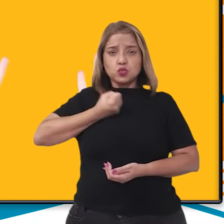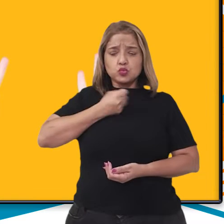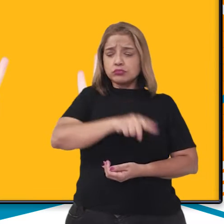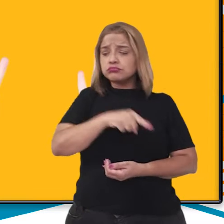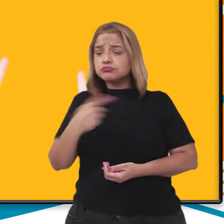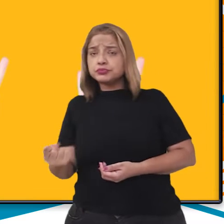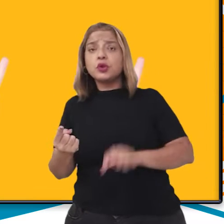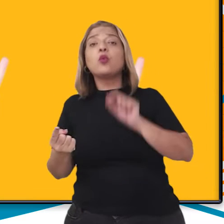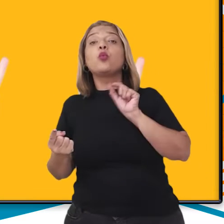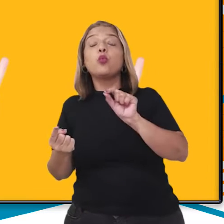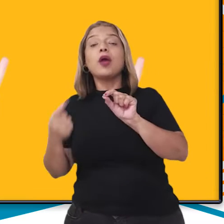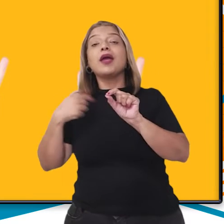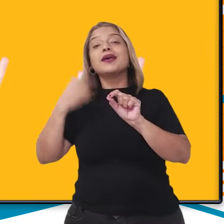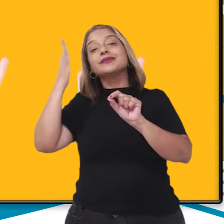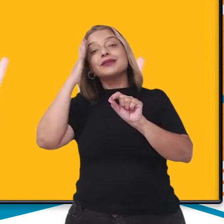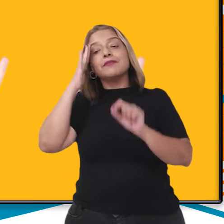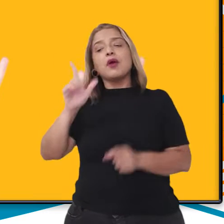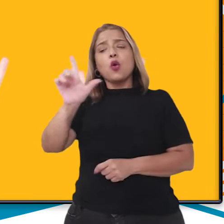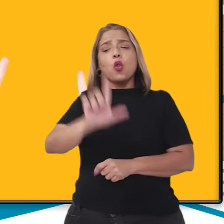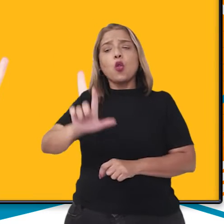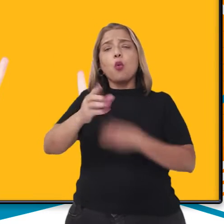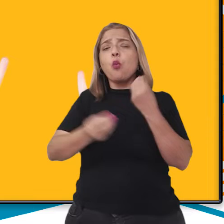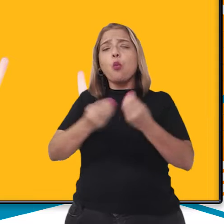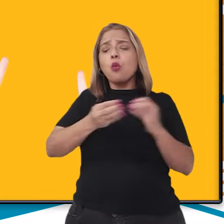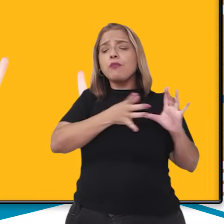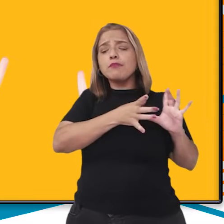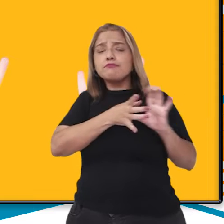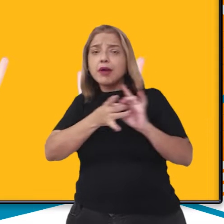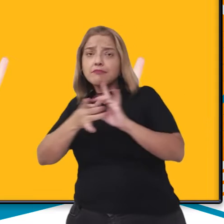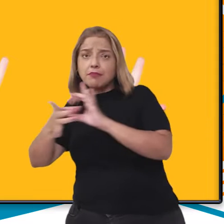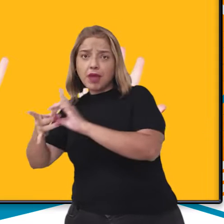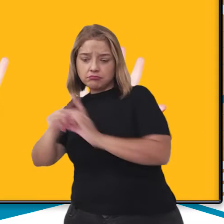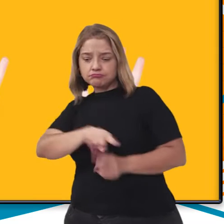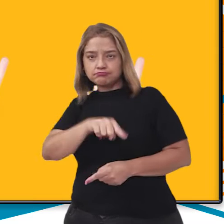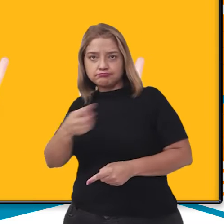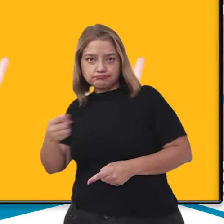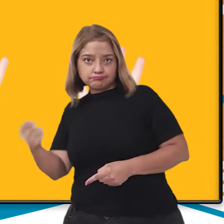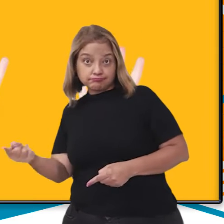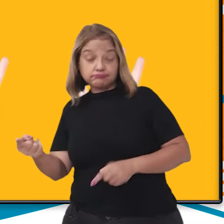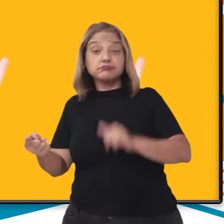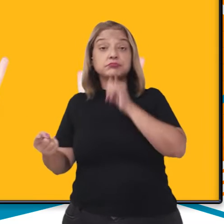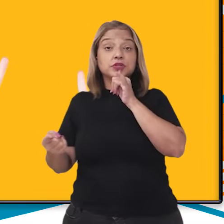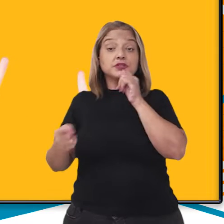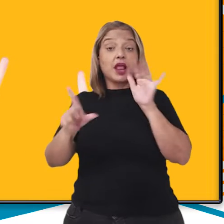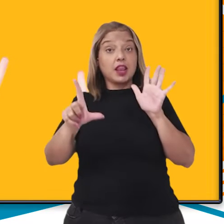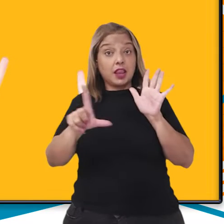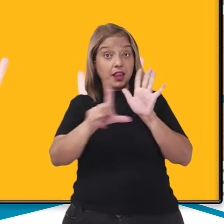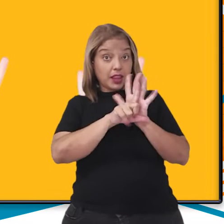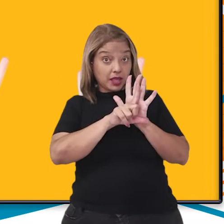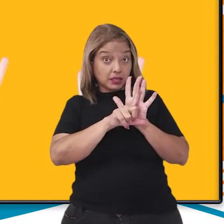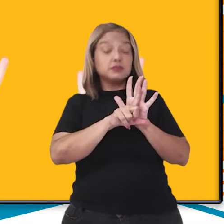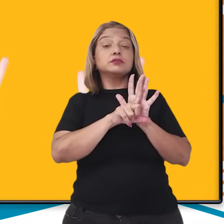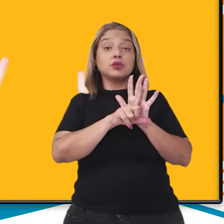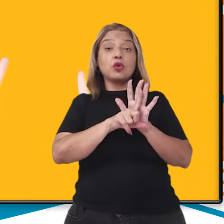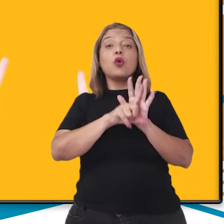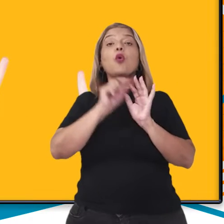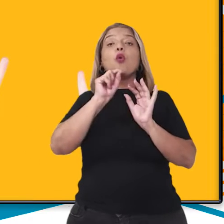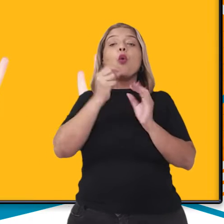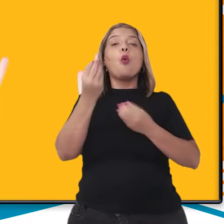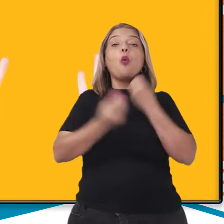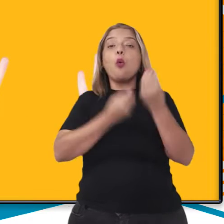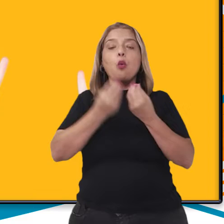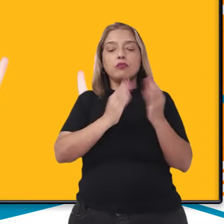qual é o próximo número, depende da lógica de construção dessa sequência, ou seja, da lei de ocorrência ou lei